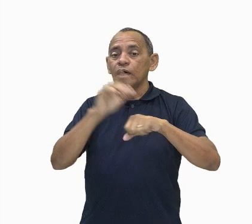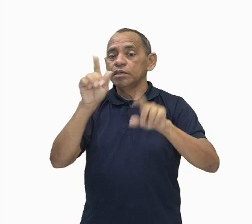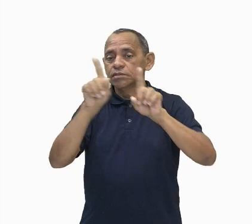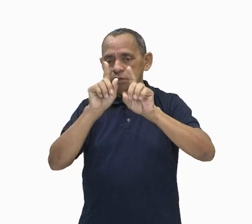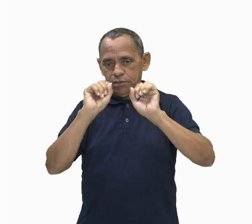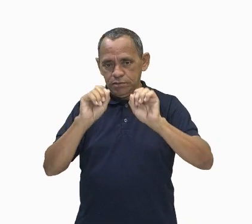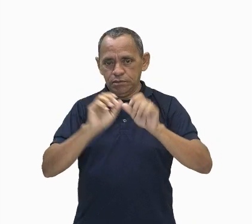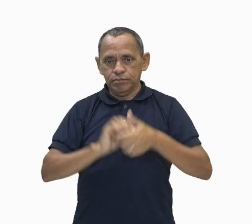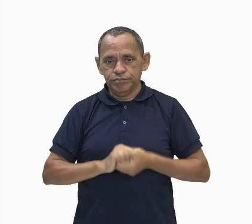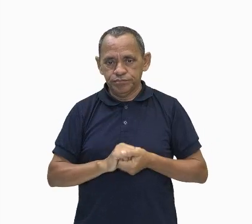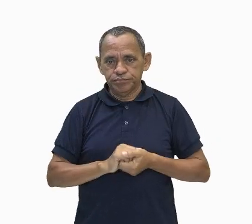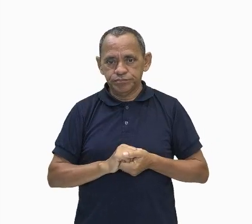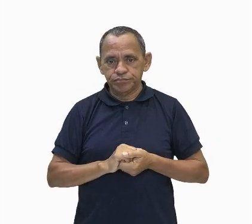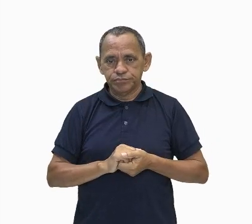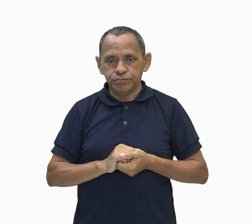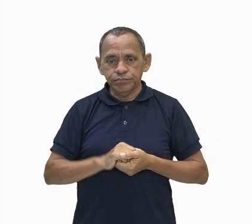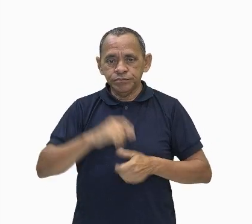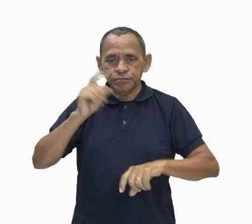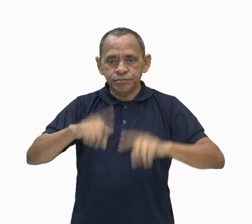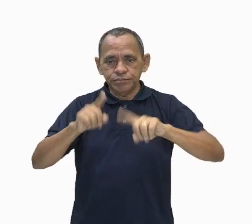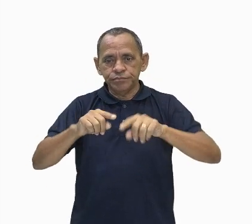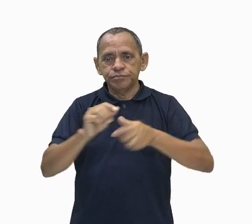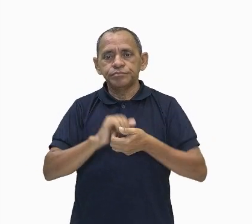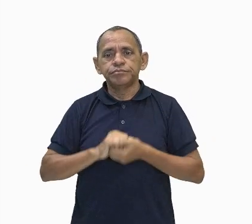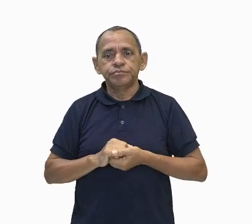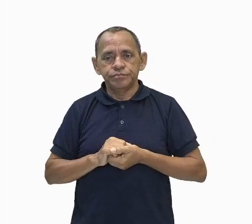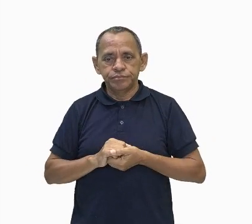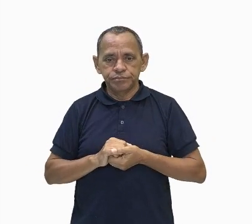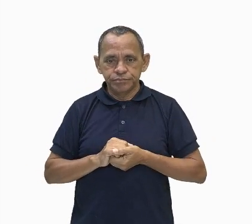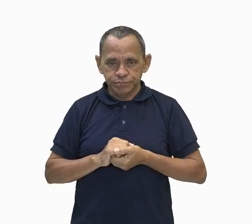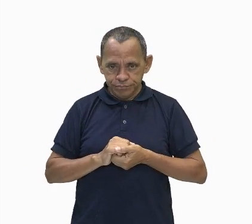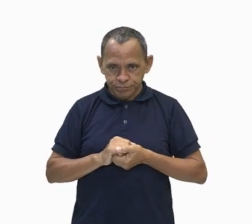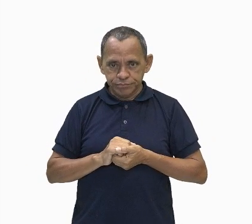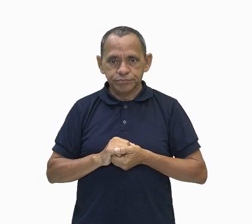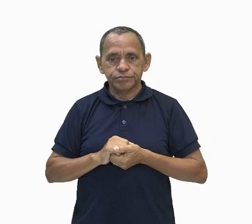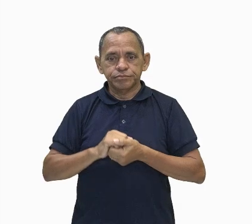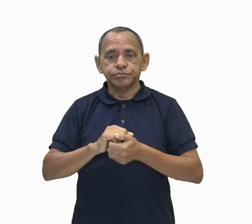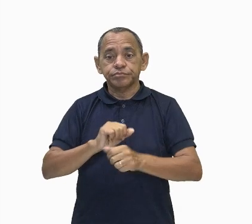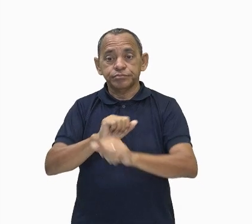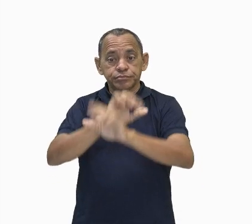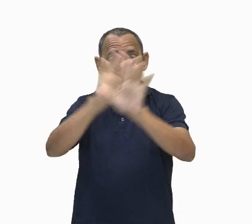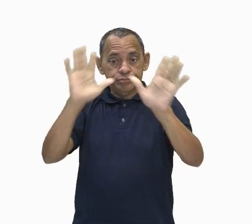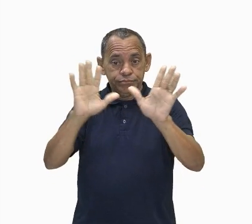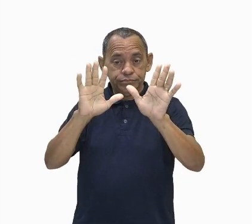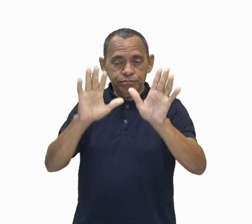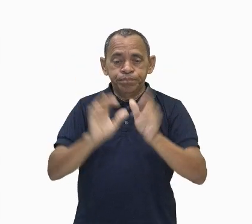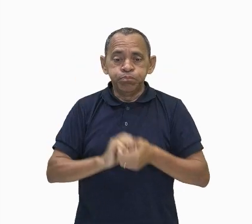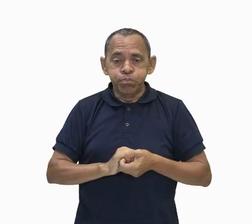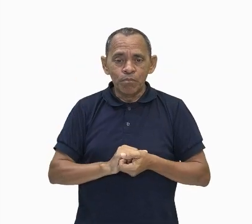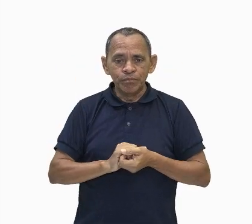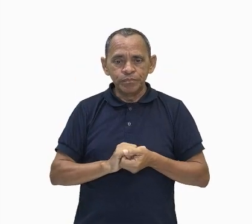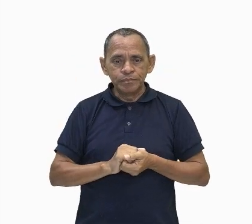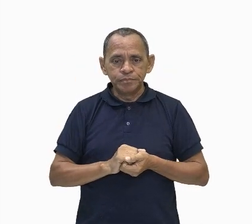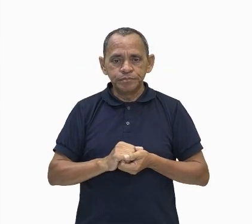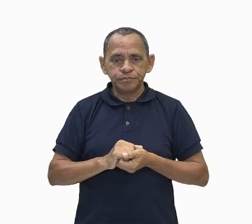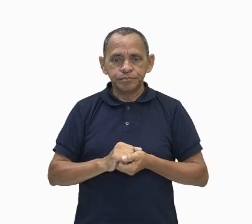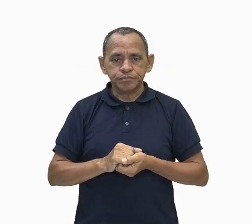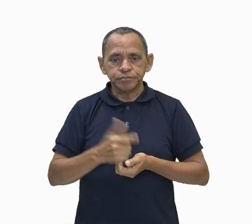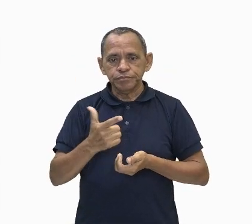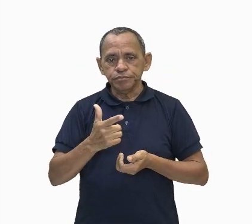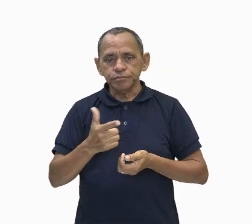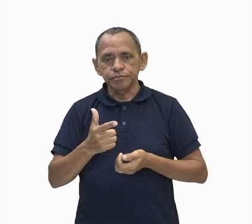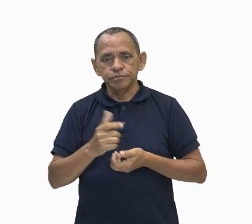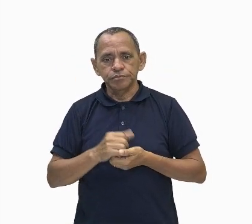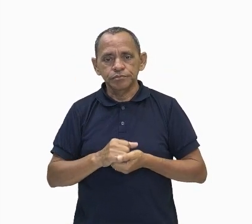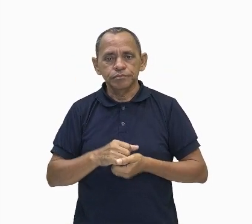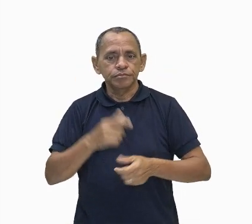esse texto implícito. Muitas vezes, uma notícia, ela não pode ser muito clara para não se comprometer. Quer dizer, a notícia precisa ser clara, mas às vezes ela quer deixar